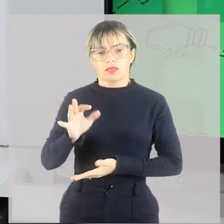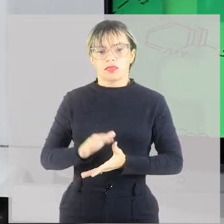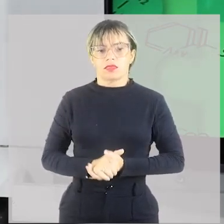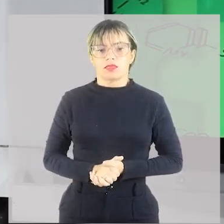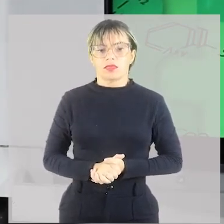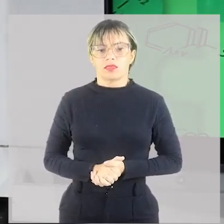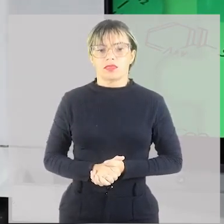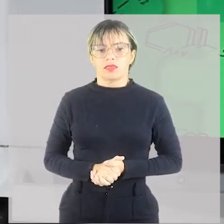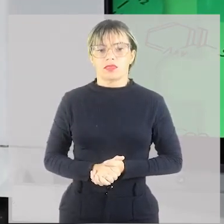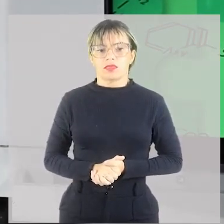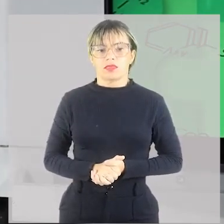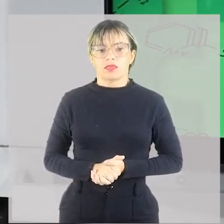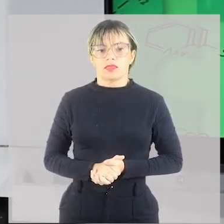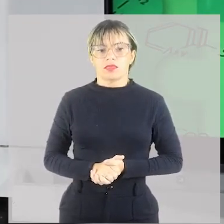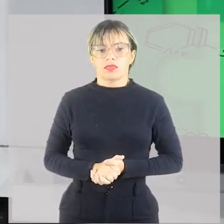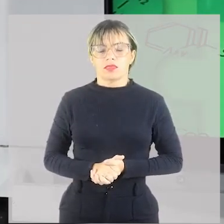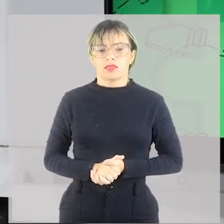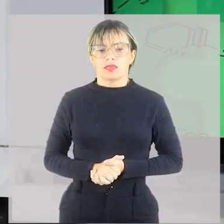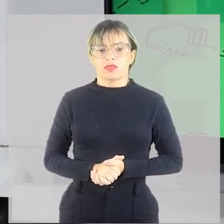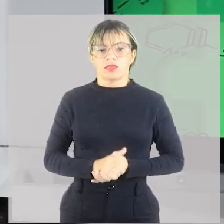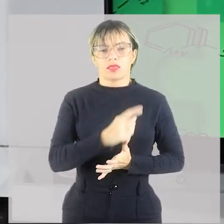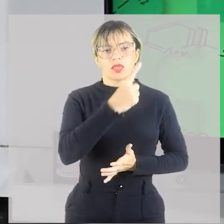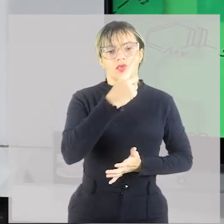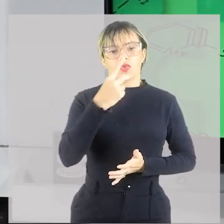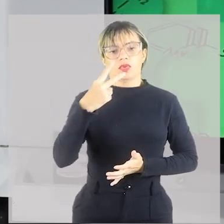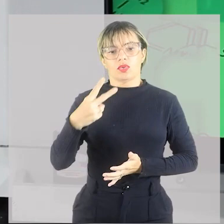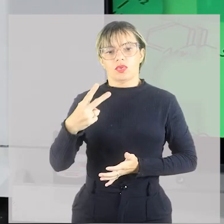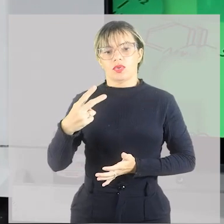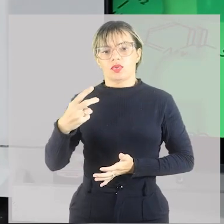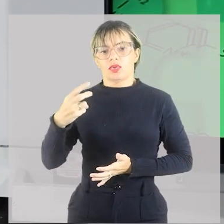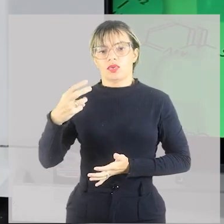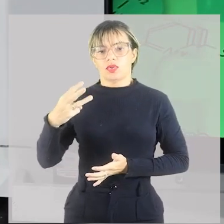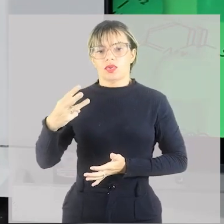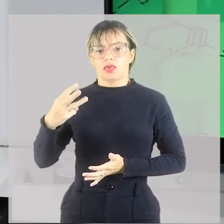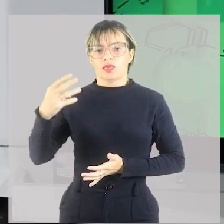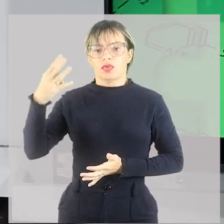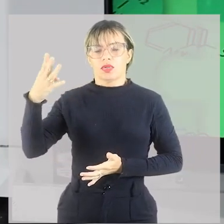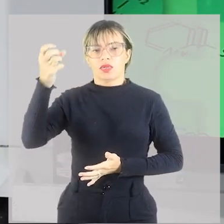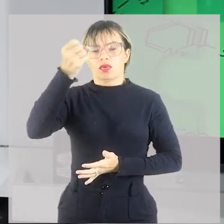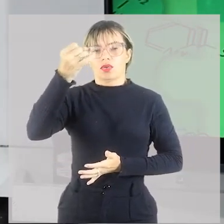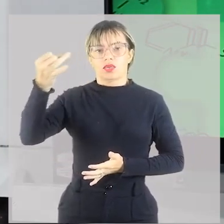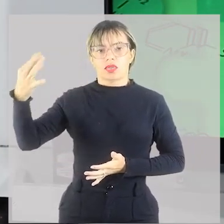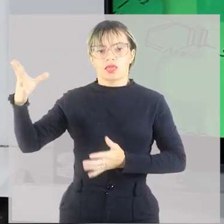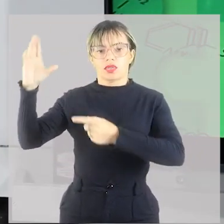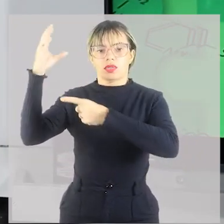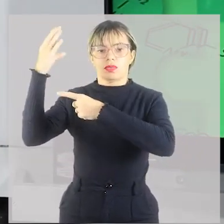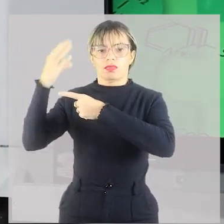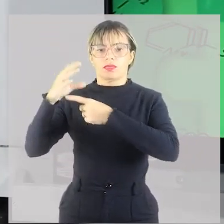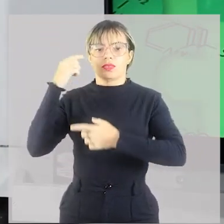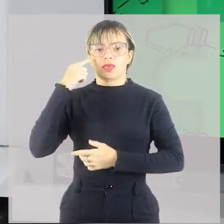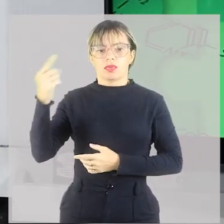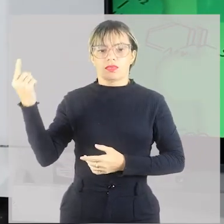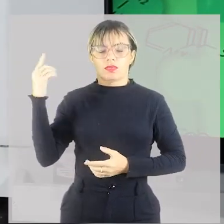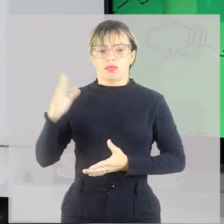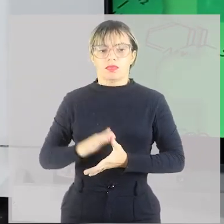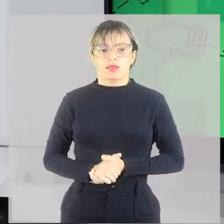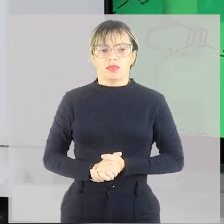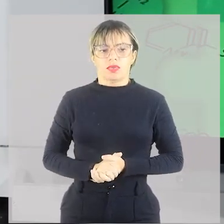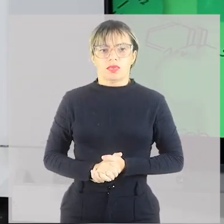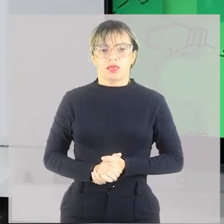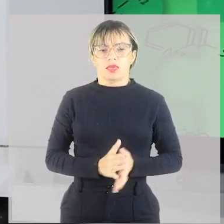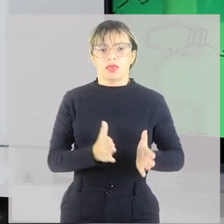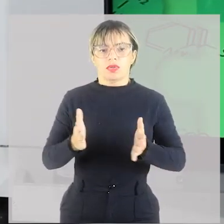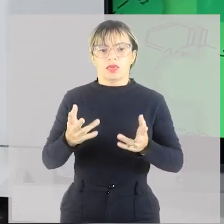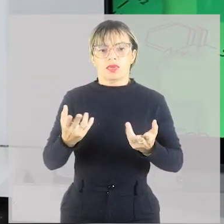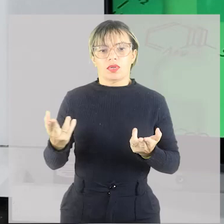Aí eu chego bem aqui, ó. 1, 2, 3, 4. Eles estão do mesmo